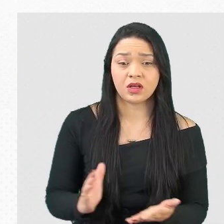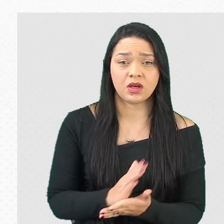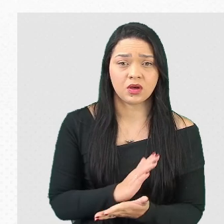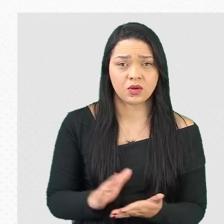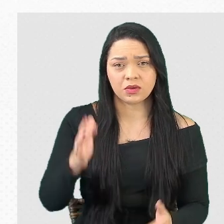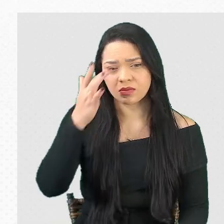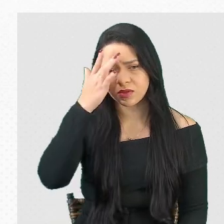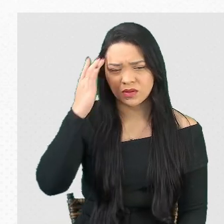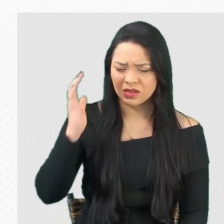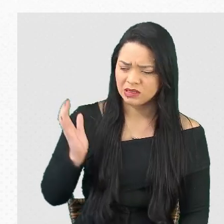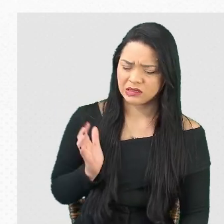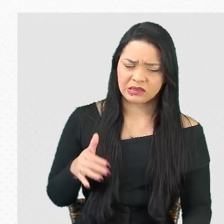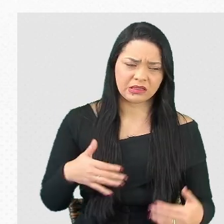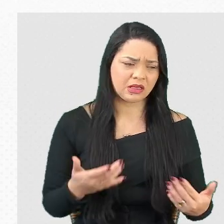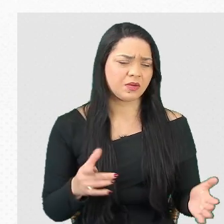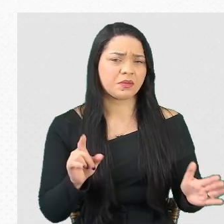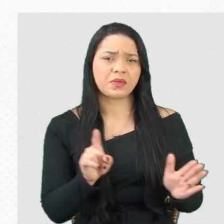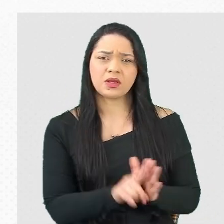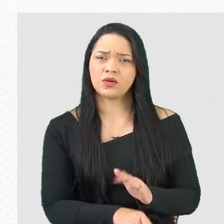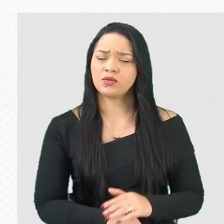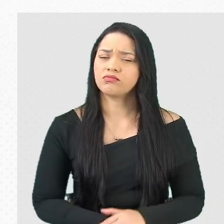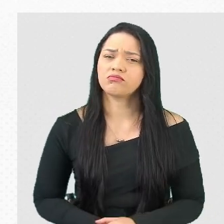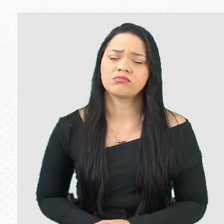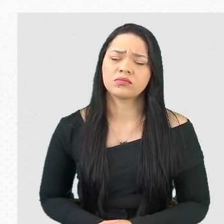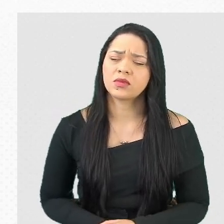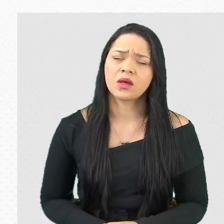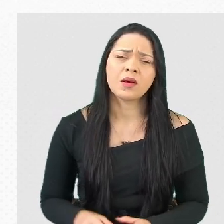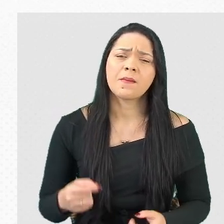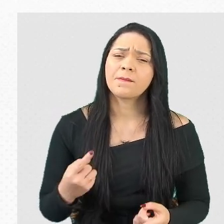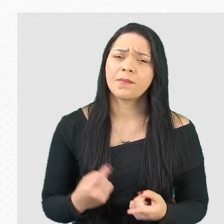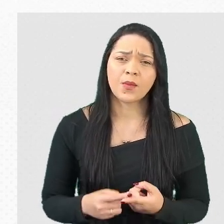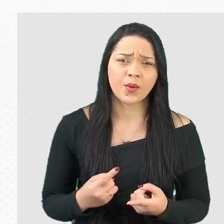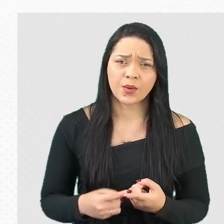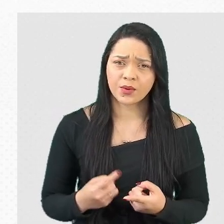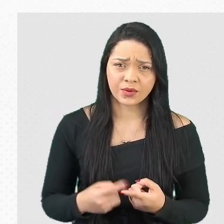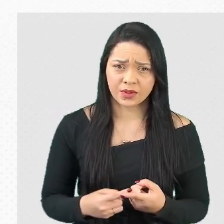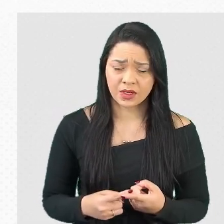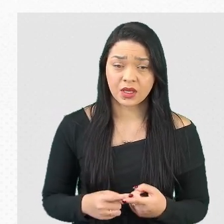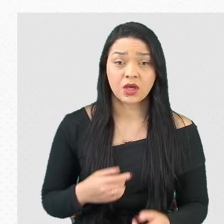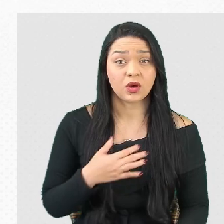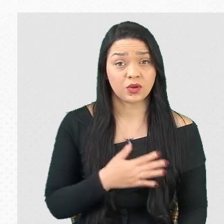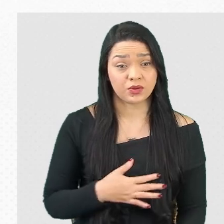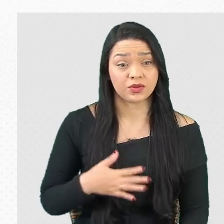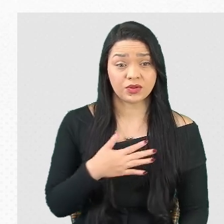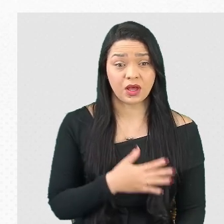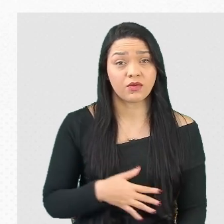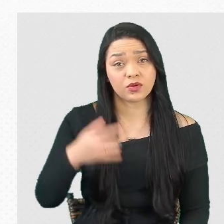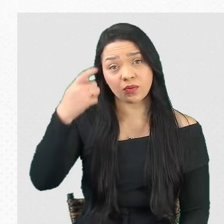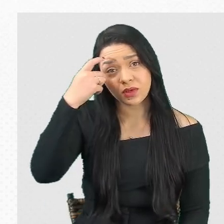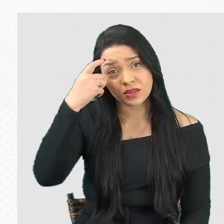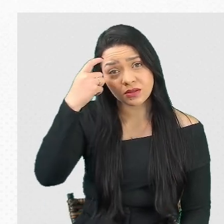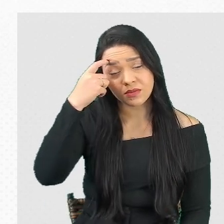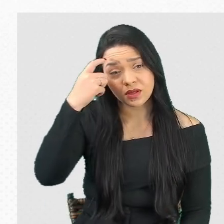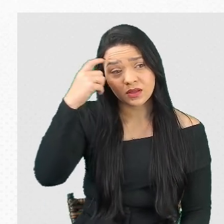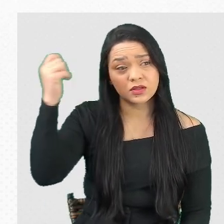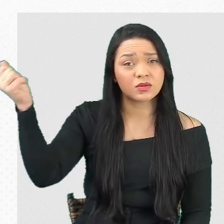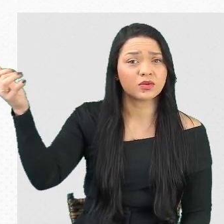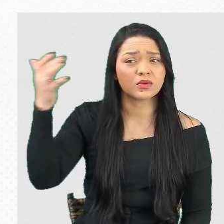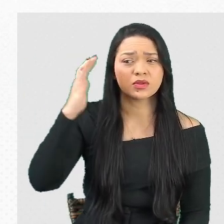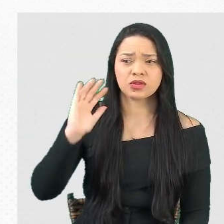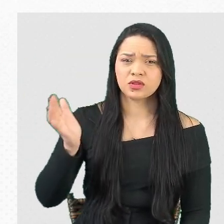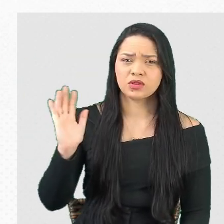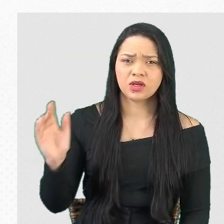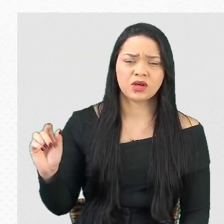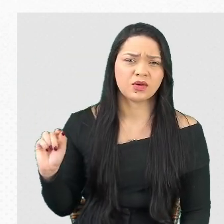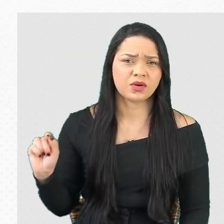burgueses. Poxa, mas aí uma pergunta, né? Por que os burgueses, então, professor, gostavam tanto do pensamento desses iluministas, já que eles tratavam,